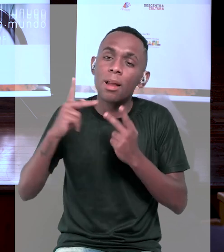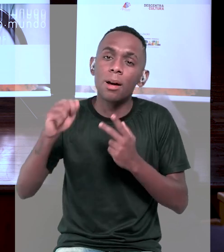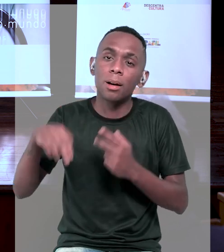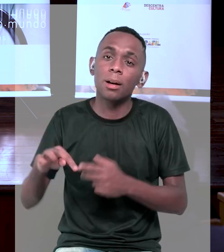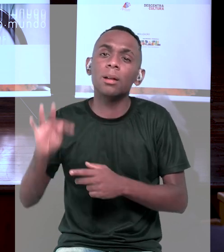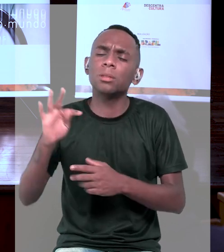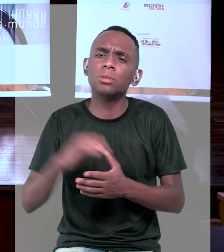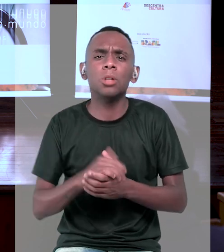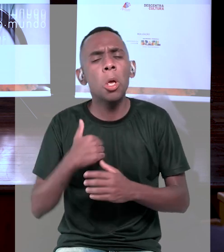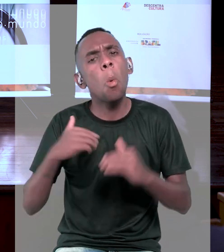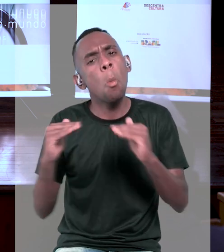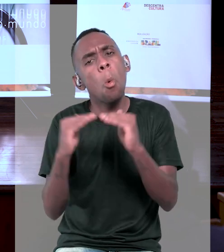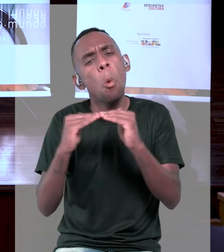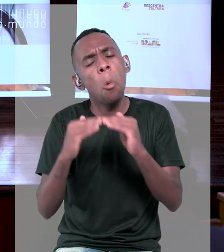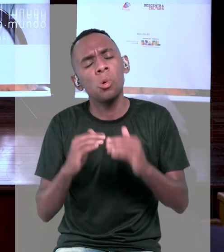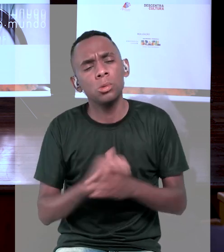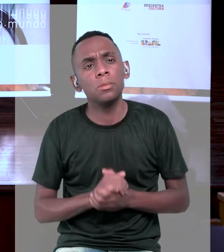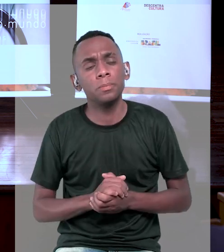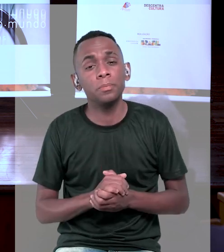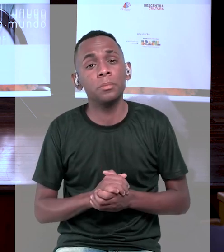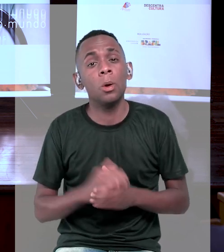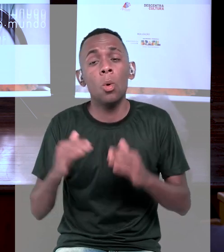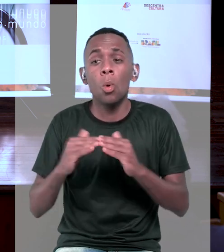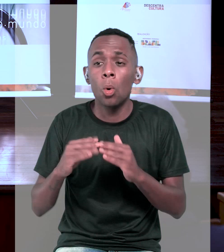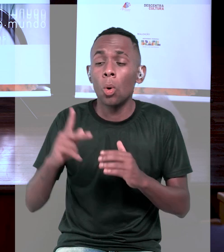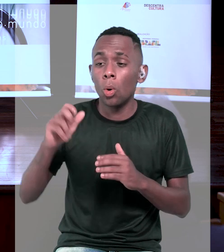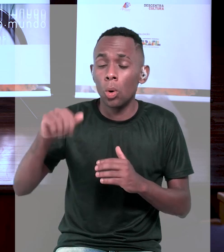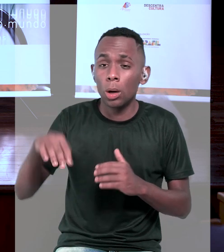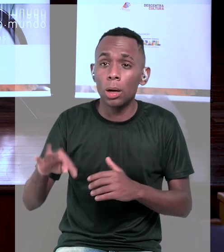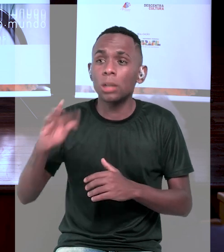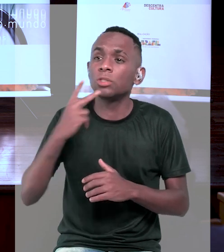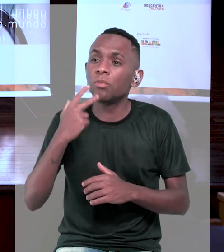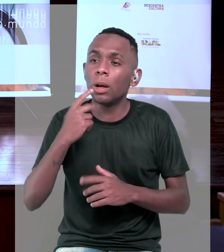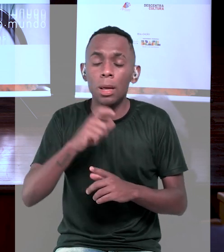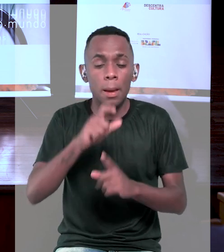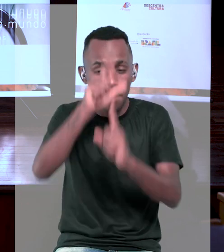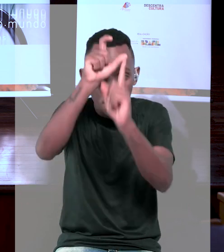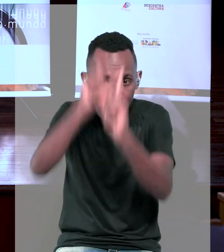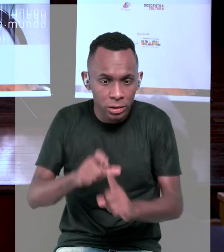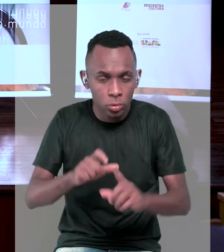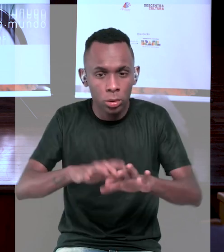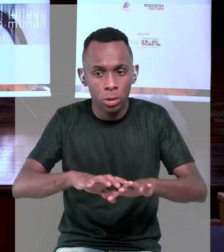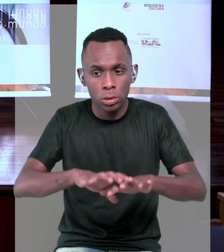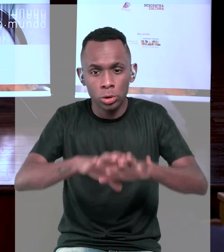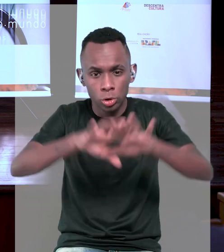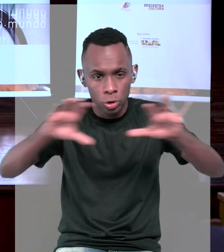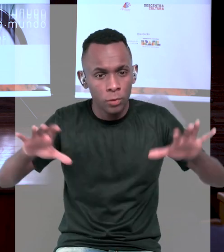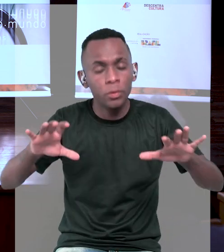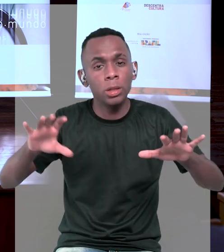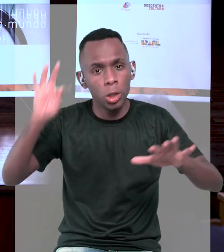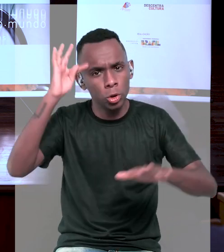E eu acho que Kant falou do sujeito dividido da teoria psicanalítica do